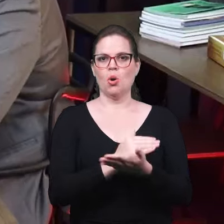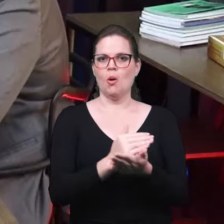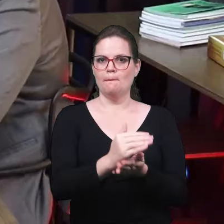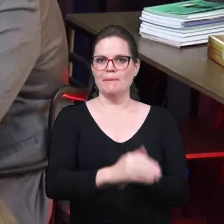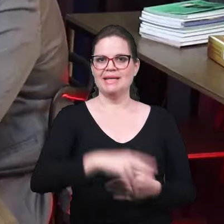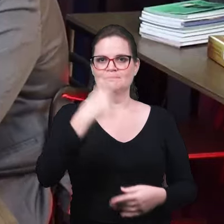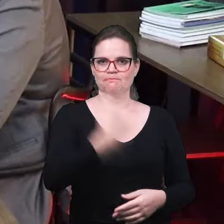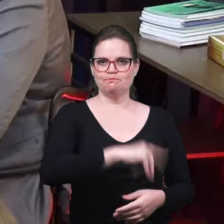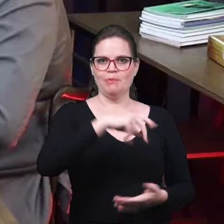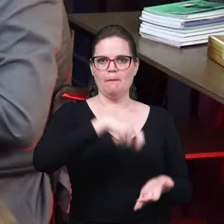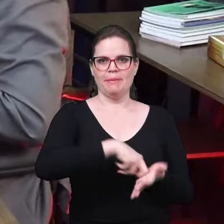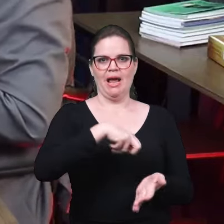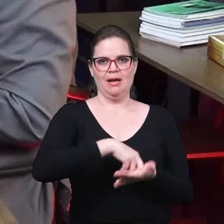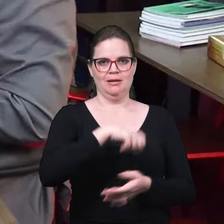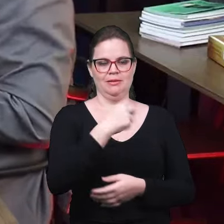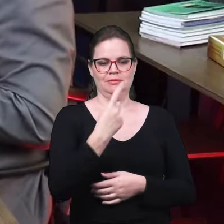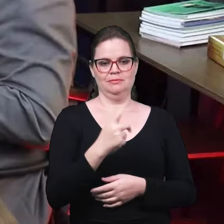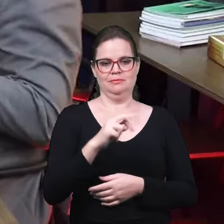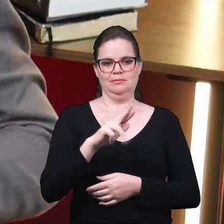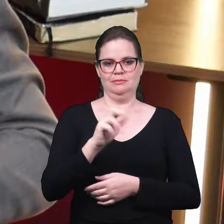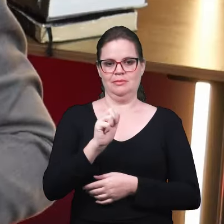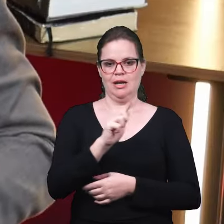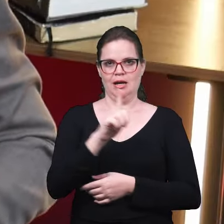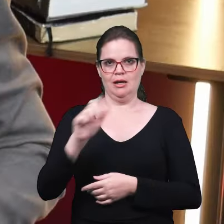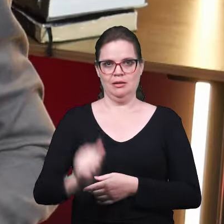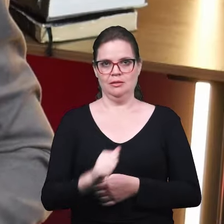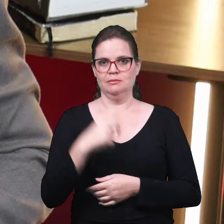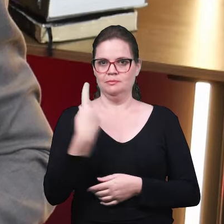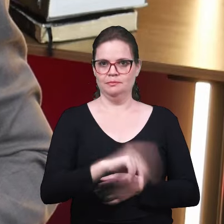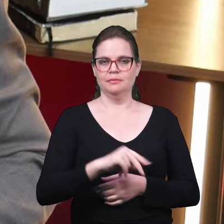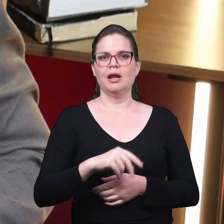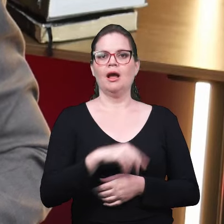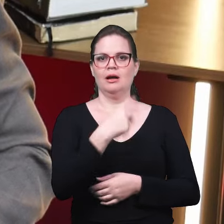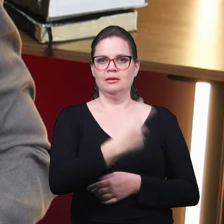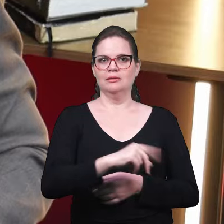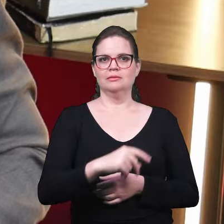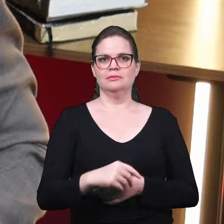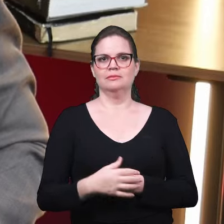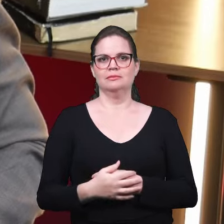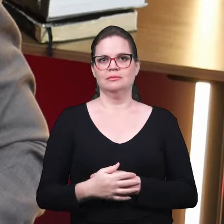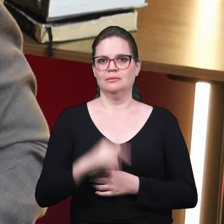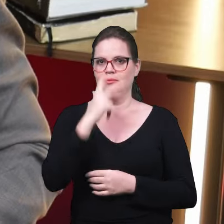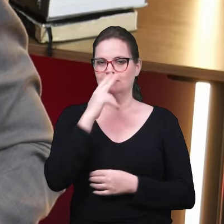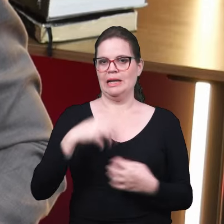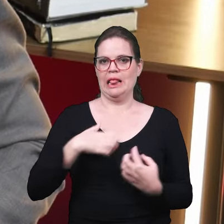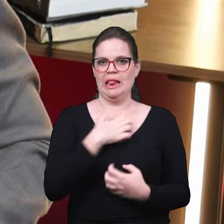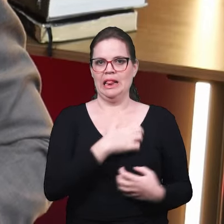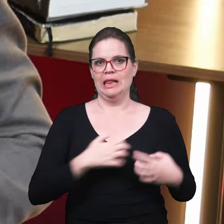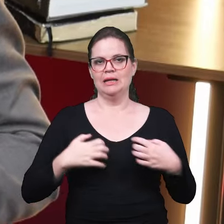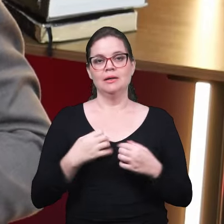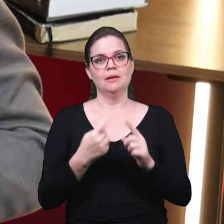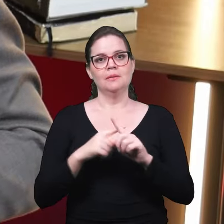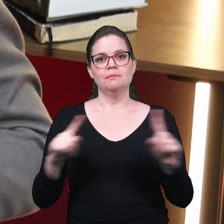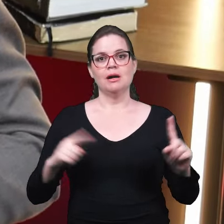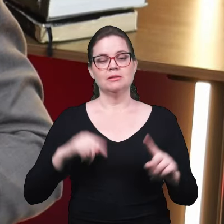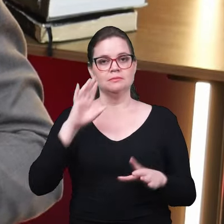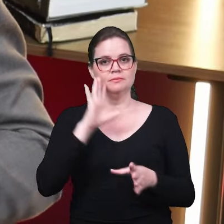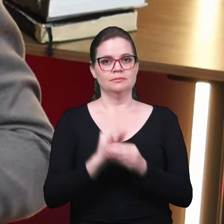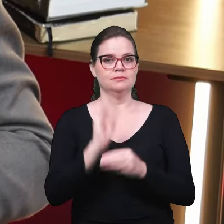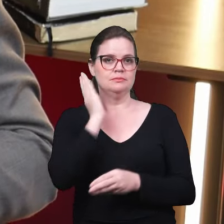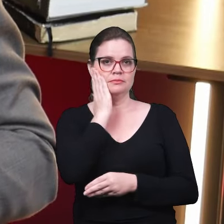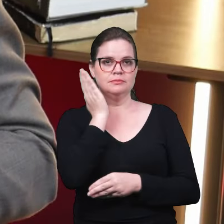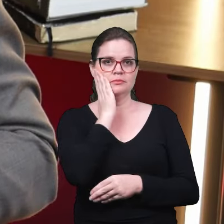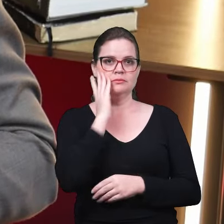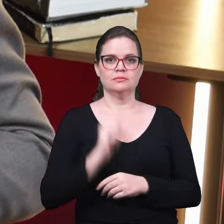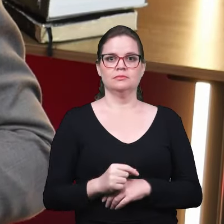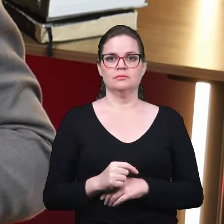sobre o Egito. E quando nós falamos pragas aqui, né, até essa expressão traz até um pouco de angústia, mas entender que as pragas